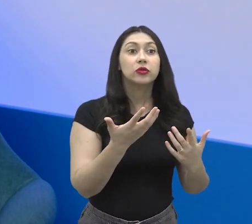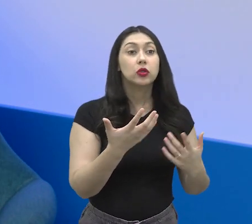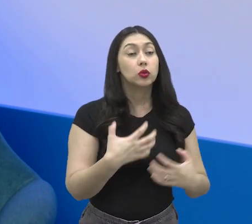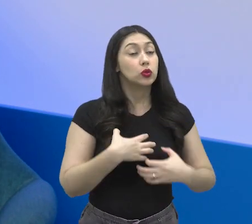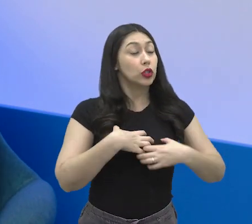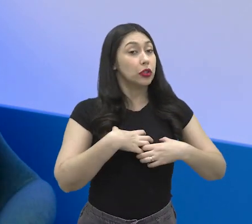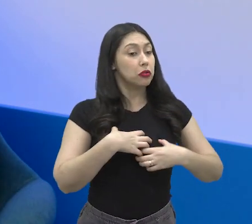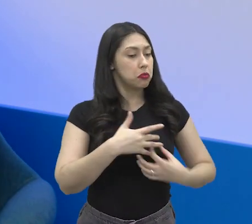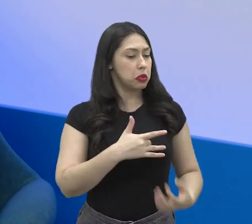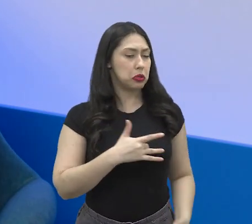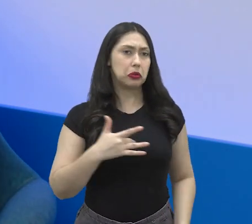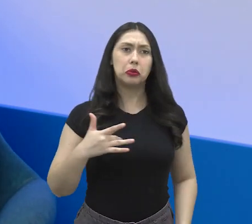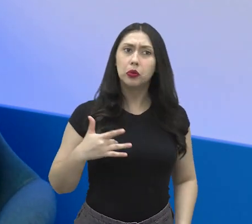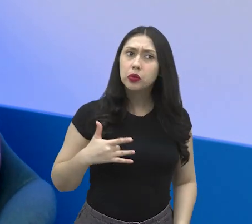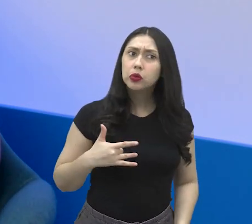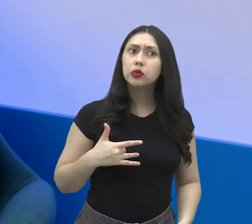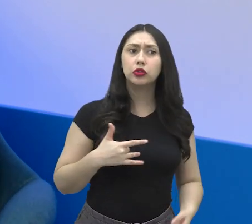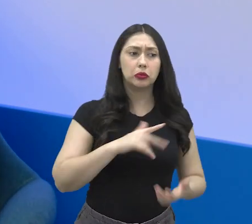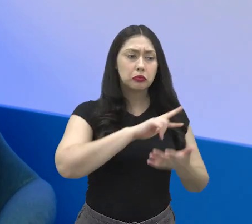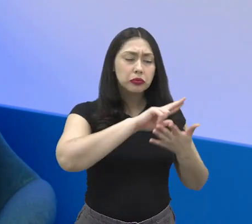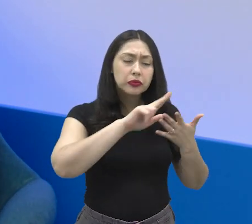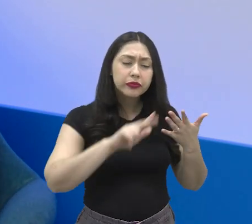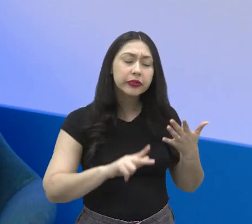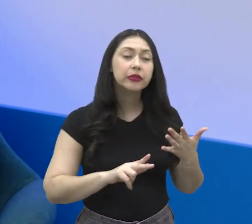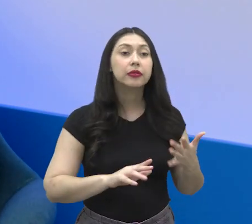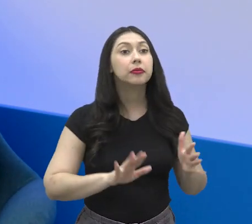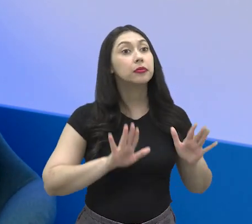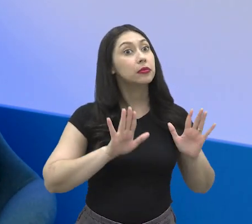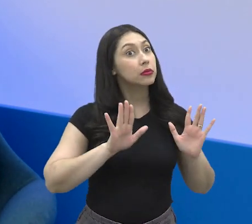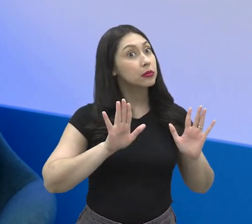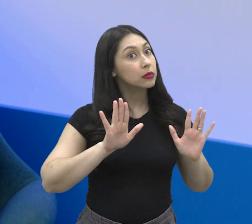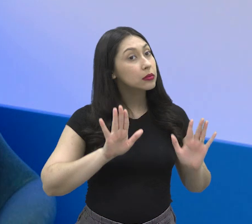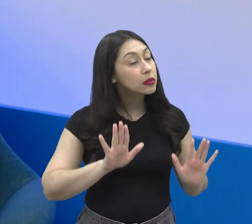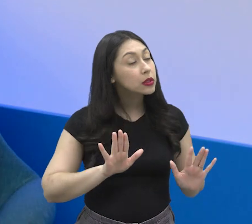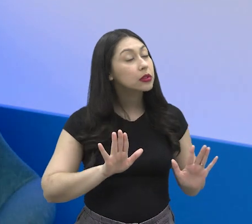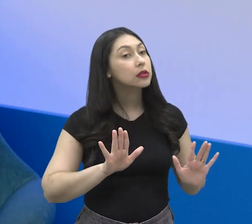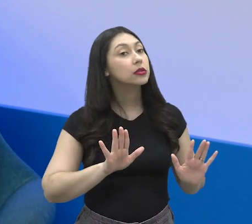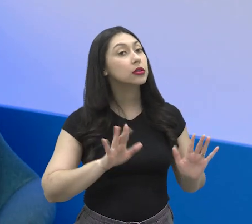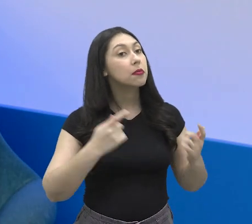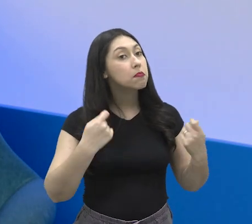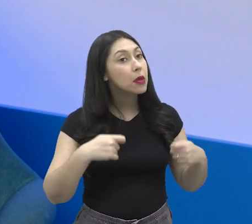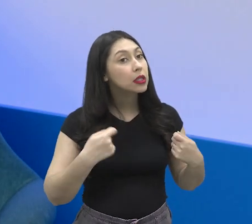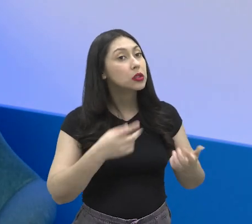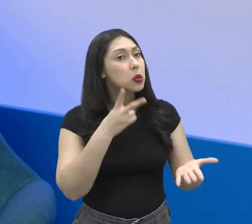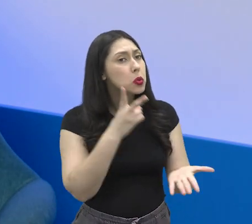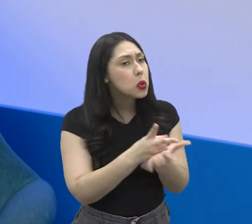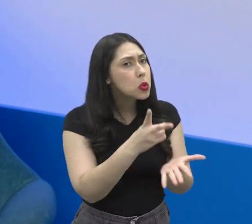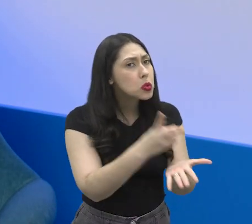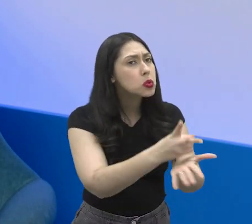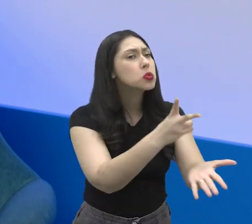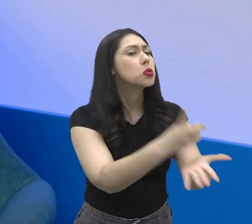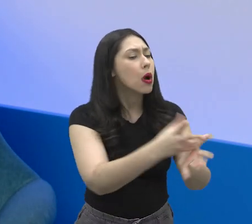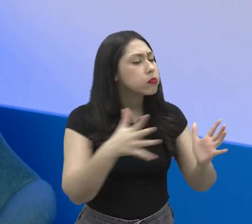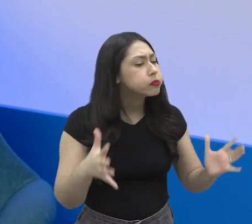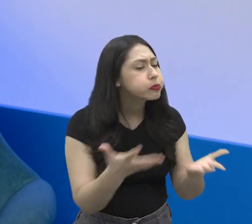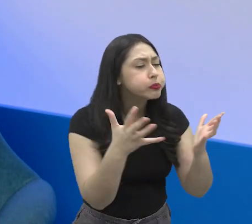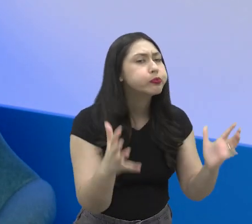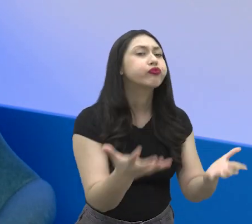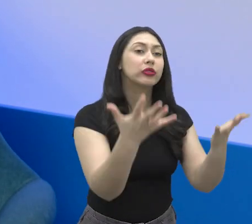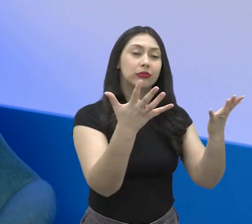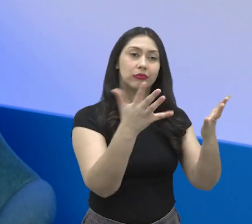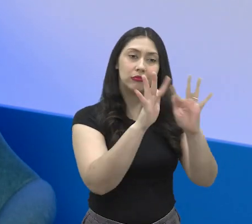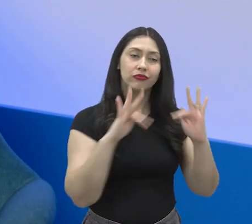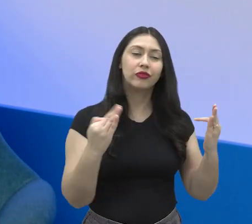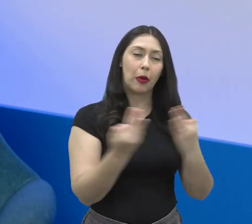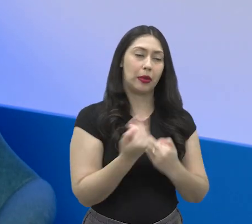para que desenvolva a saúde, para que desenvolva outros aspectos, mas que ele continue essa monitoria, né? A família é